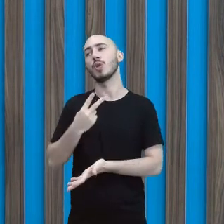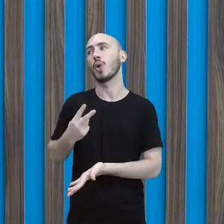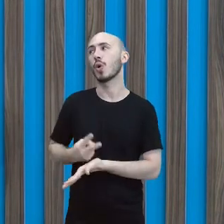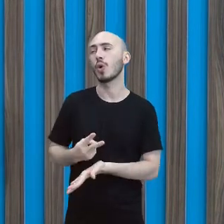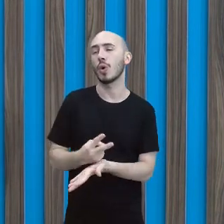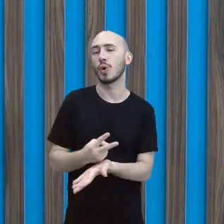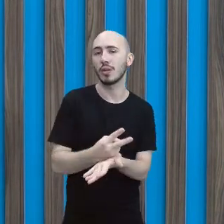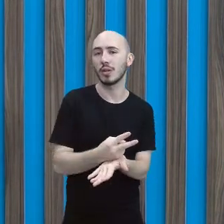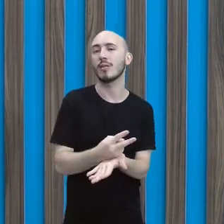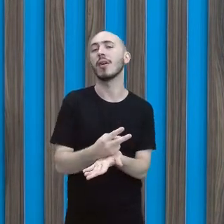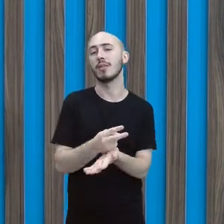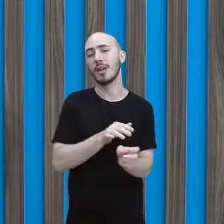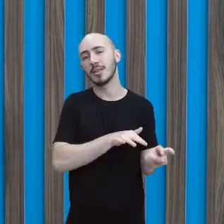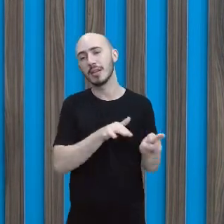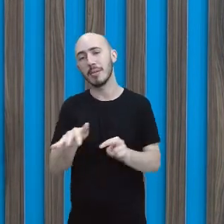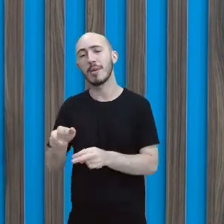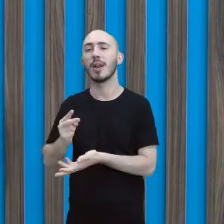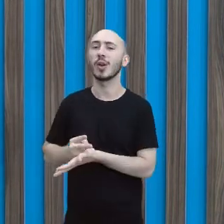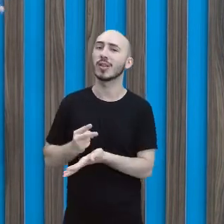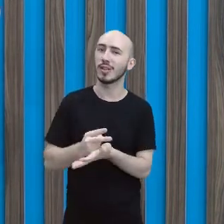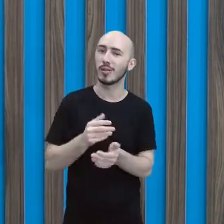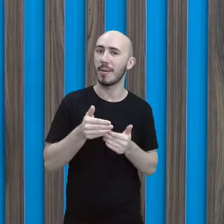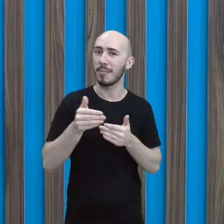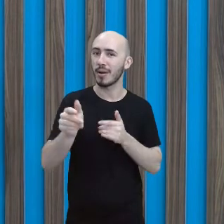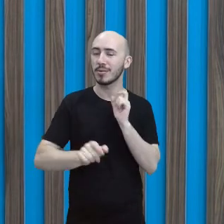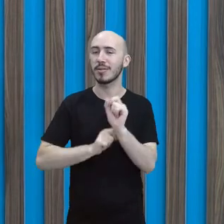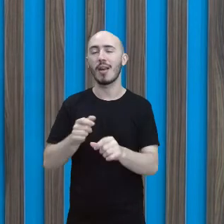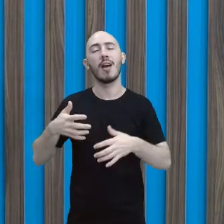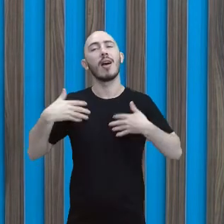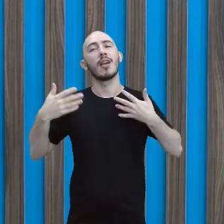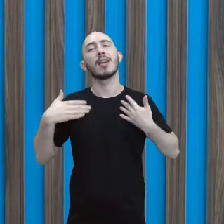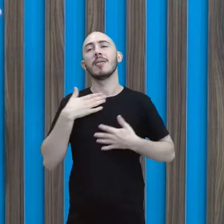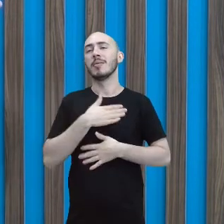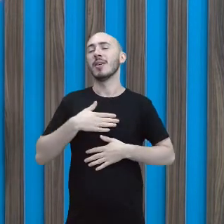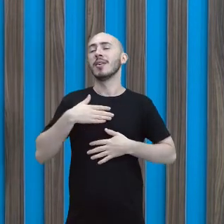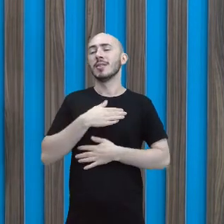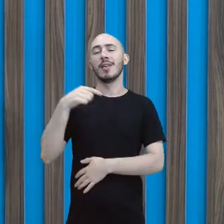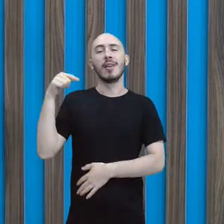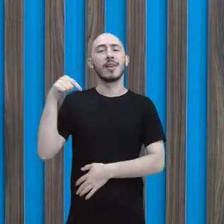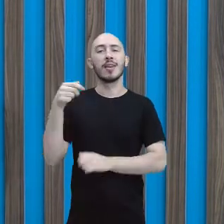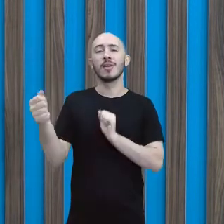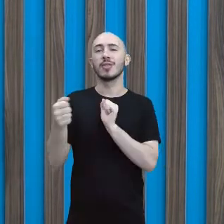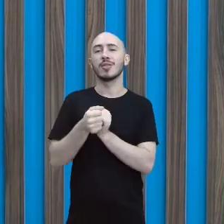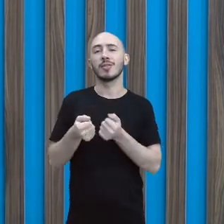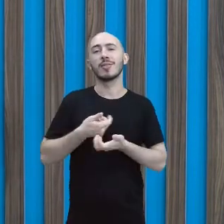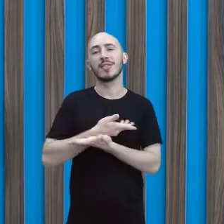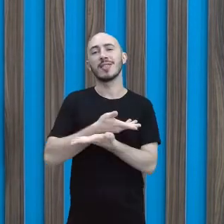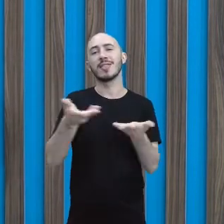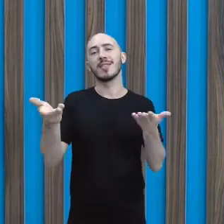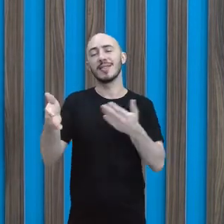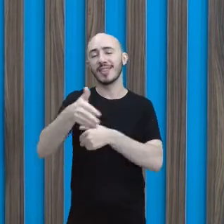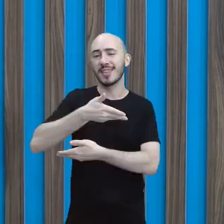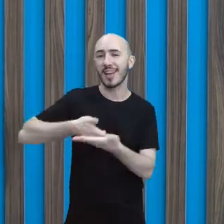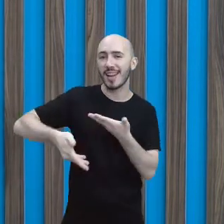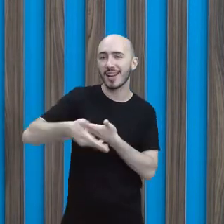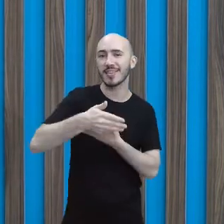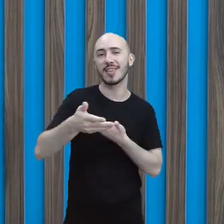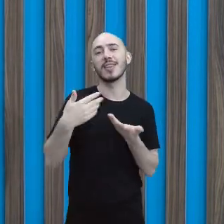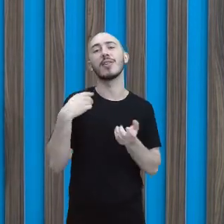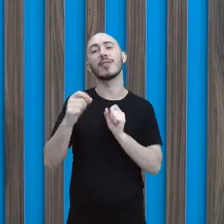continuar na próxima semana a nossa aula, né? É sempre uma alegria, um prazer, uma enorme satisfação estar aqui conversando com vocês,